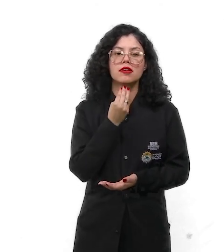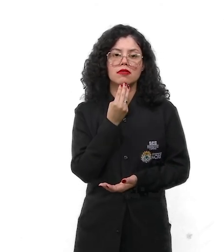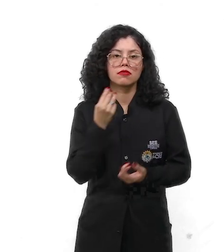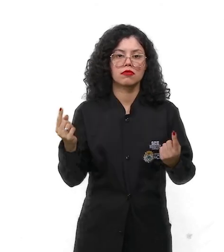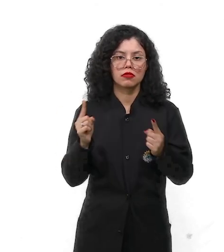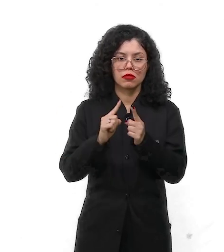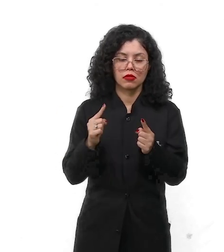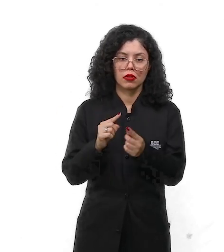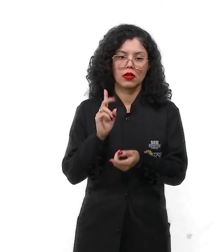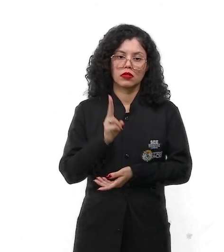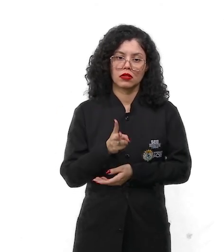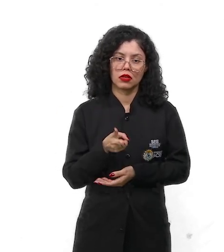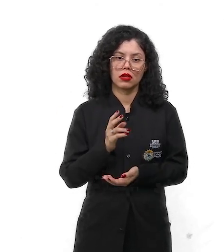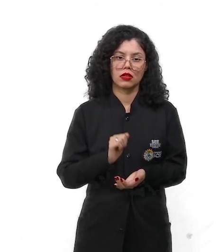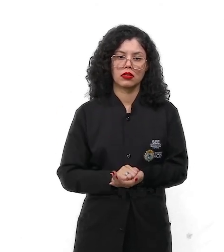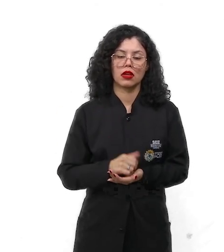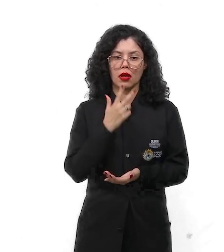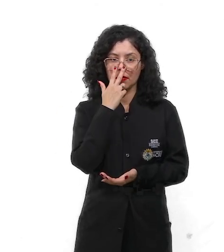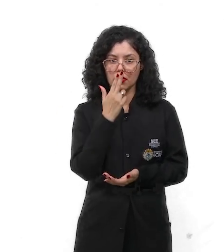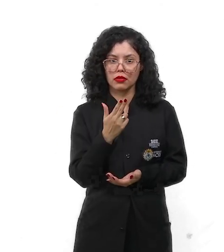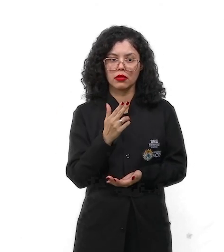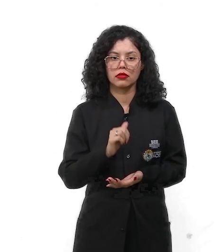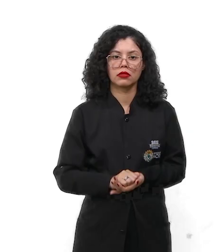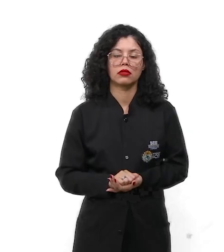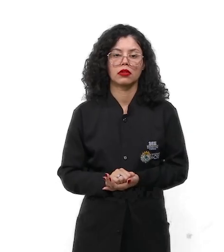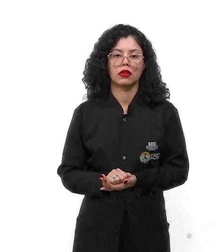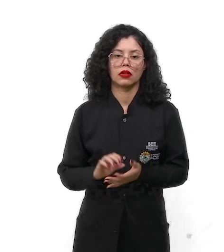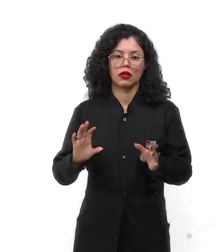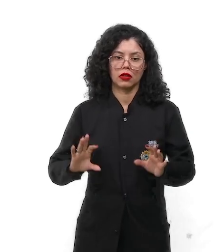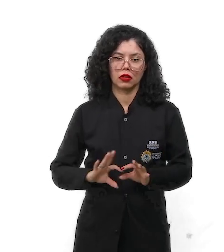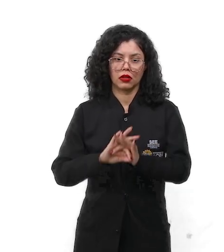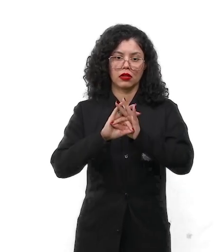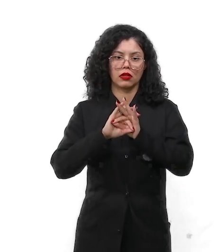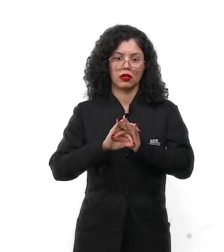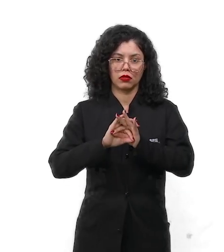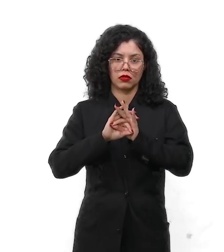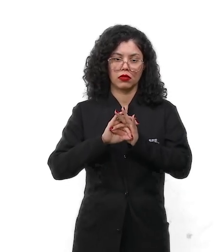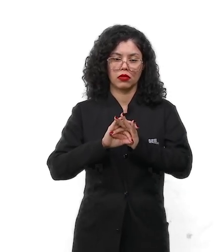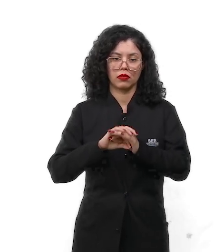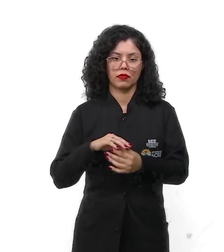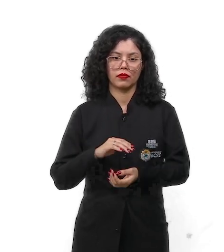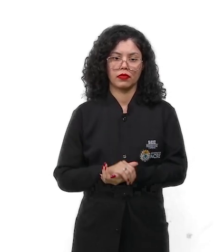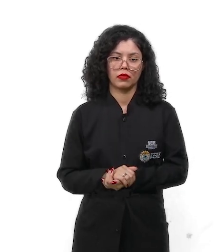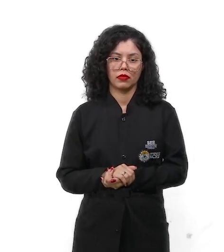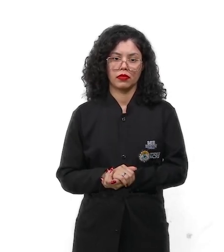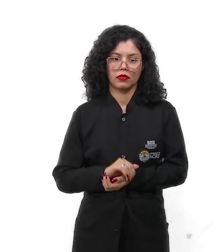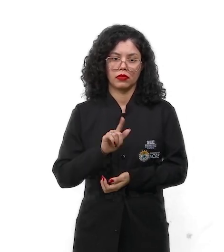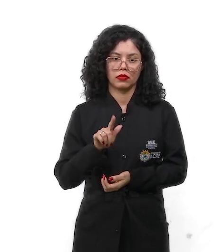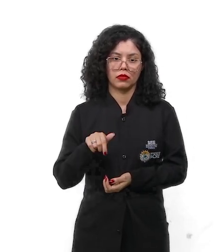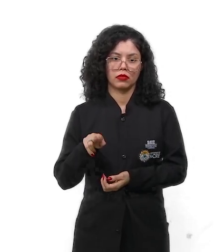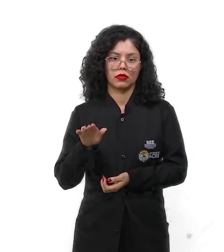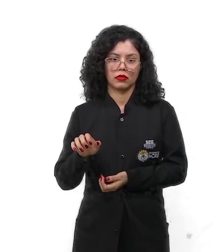proporciona o aparecimento de enfermidades. Enfermidades ligadas a genes